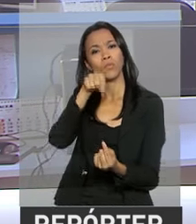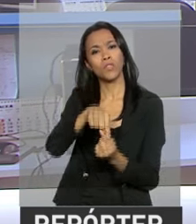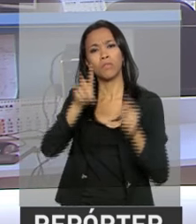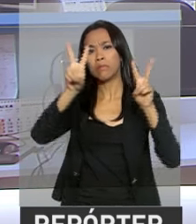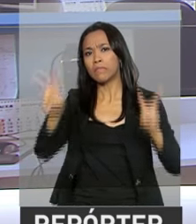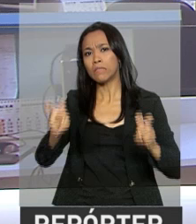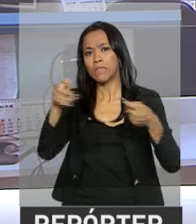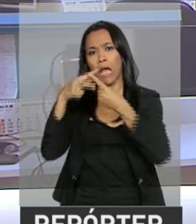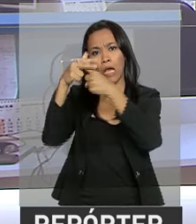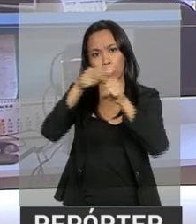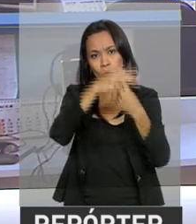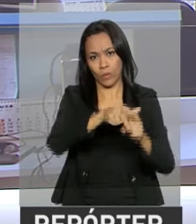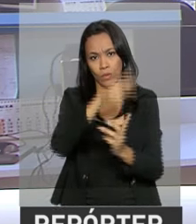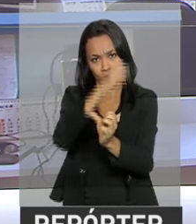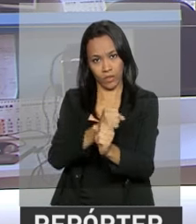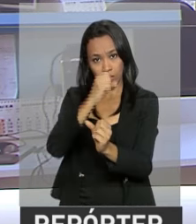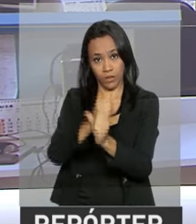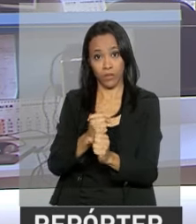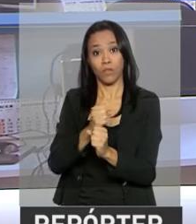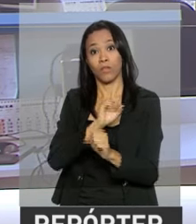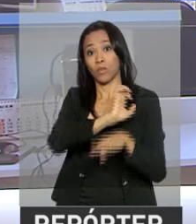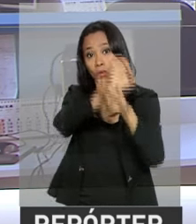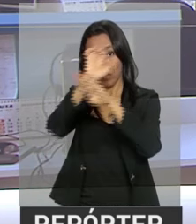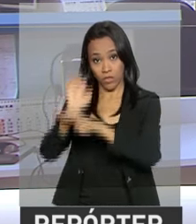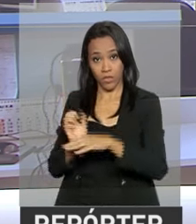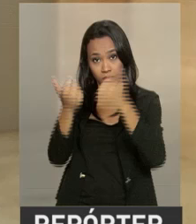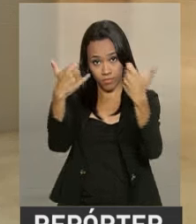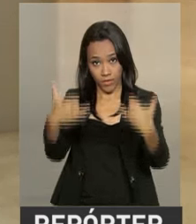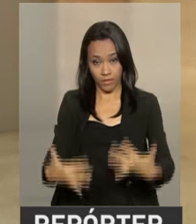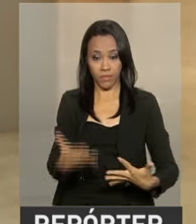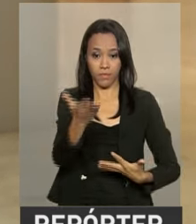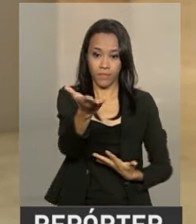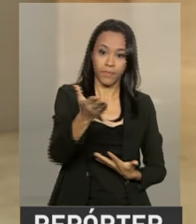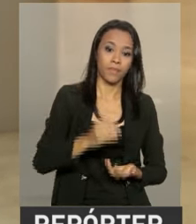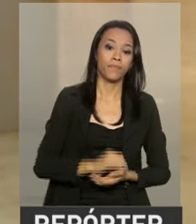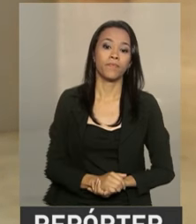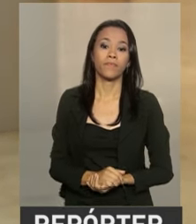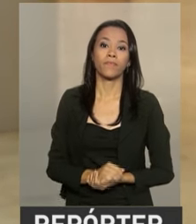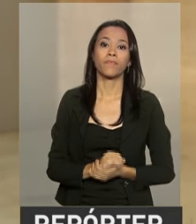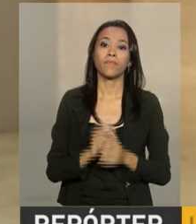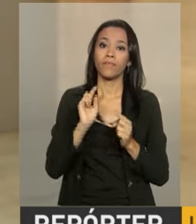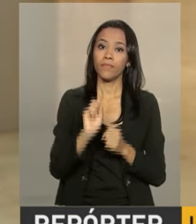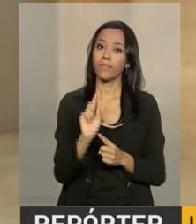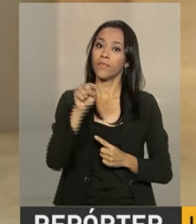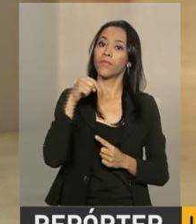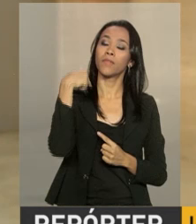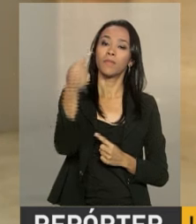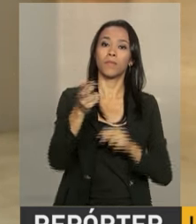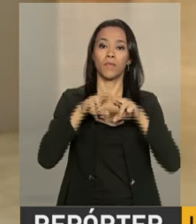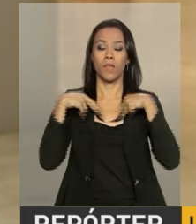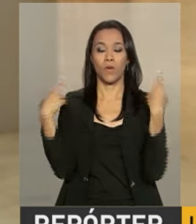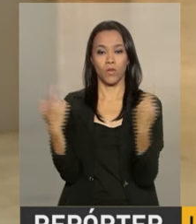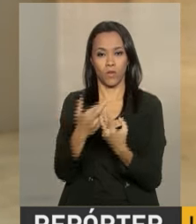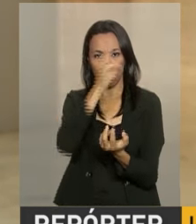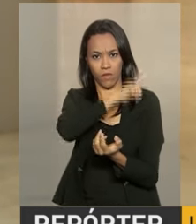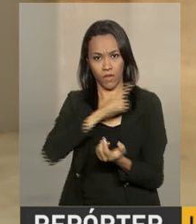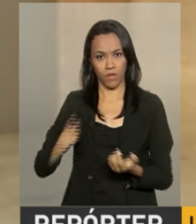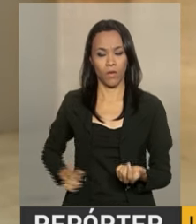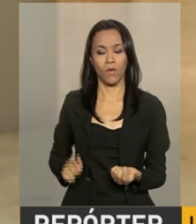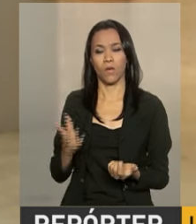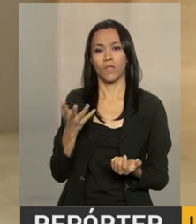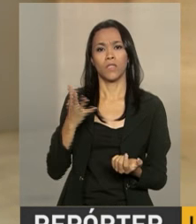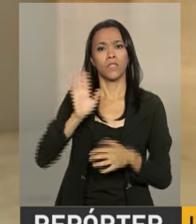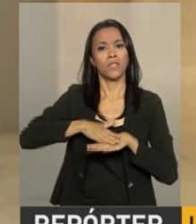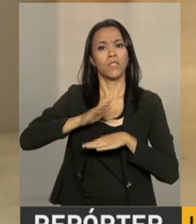repórter lona Karen acompanhou e tem as informações após reunião com governadores a presidência da república